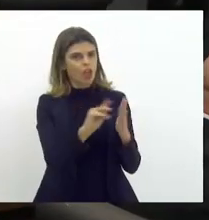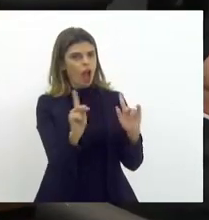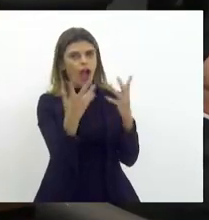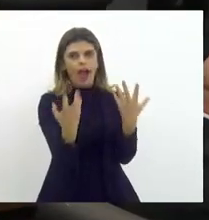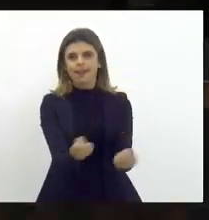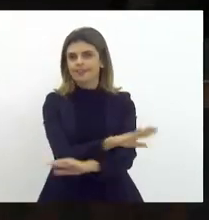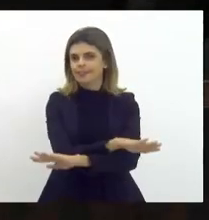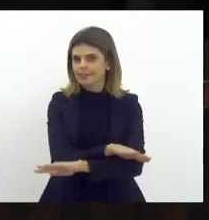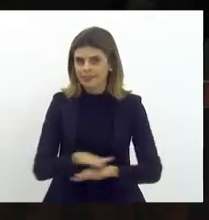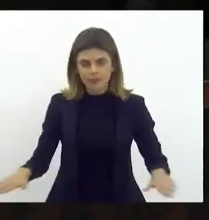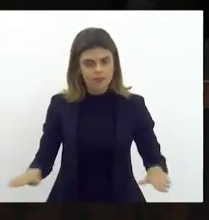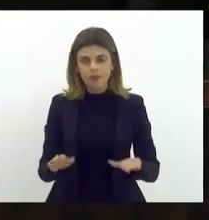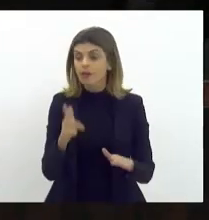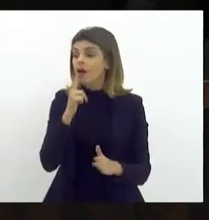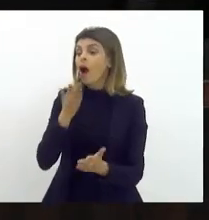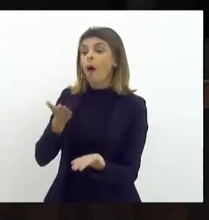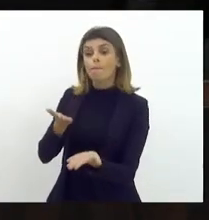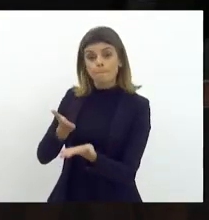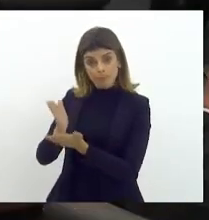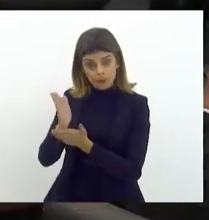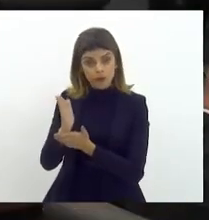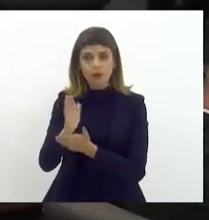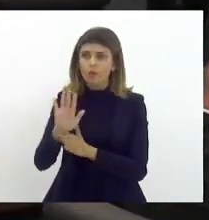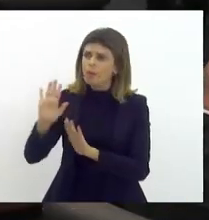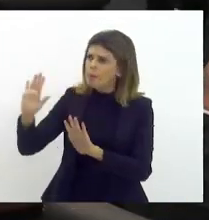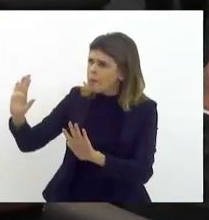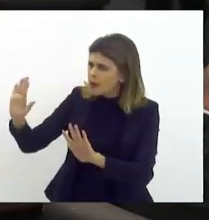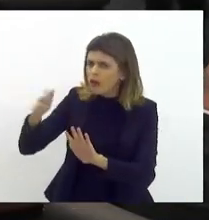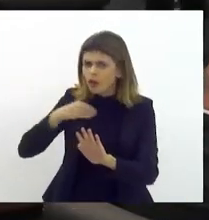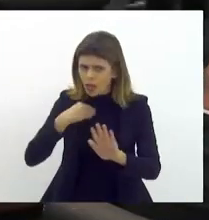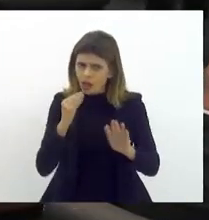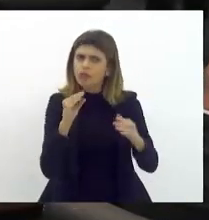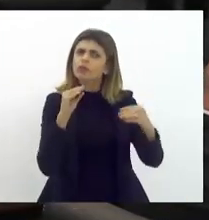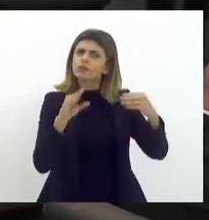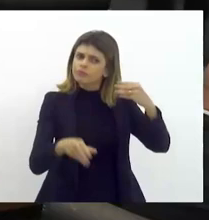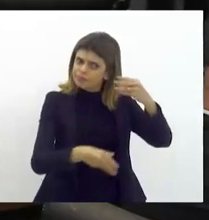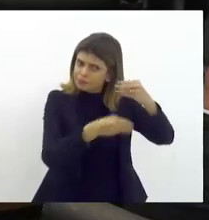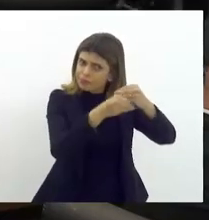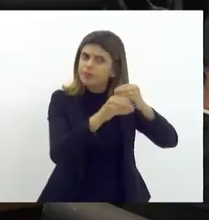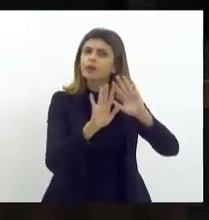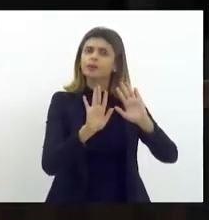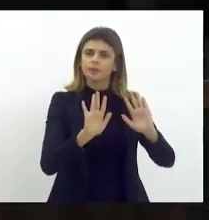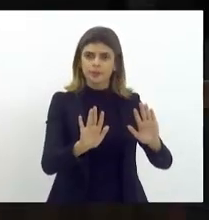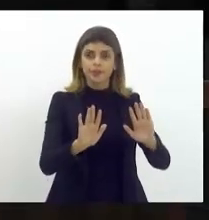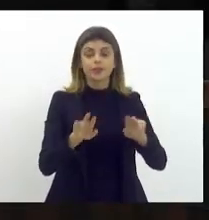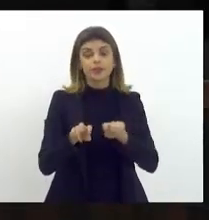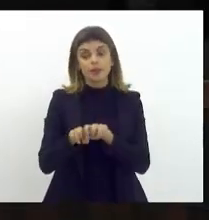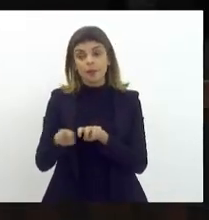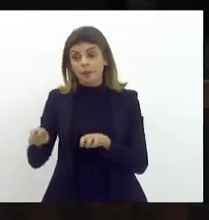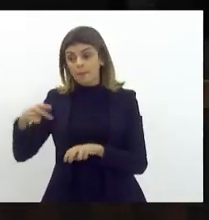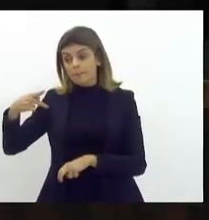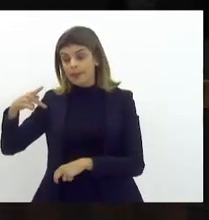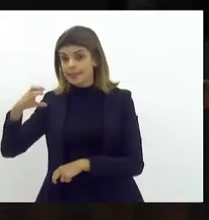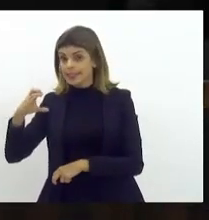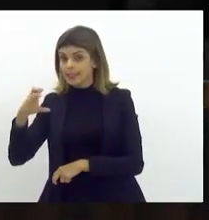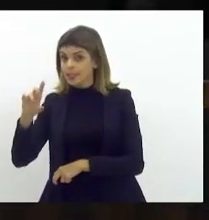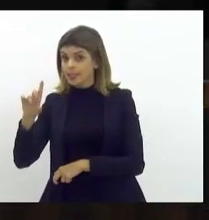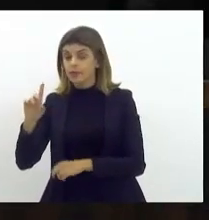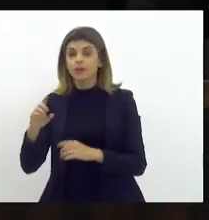projeto aprovado vai autógrafo Presidente bancada do PCdoB